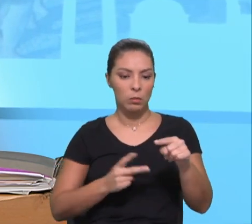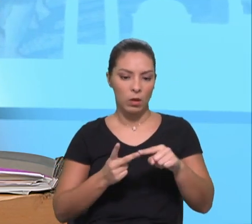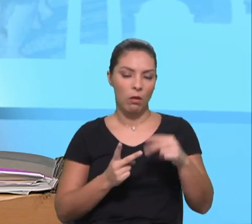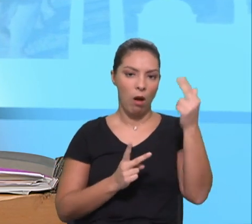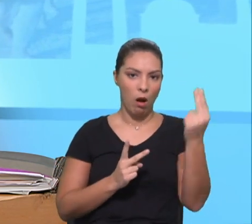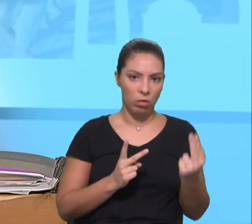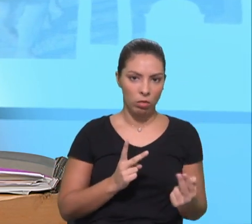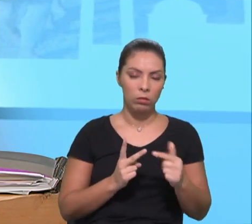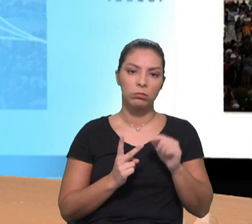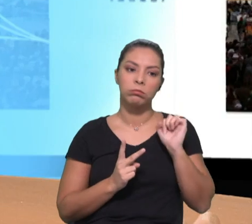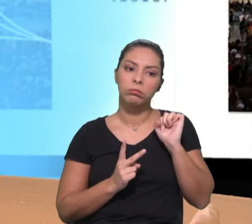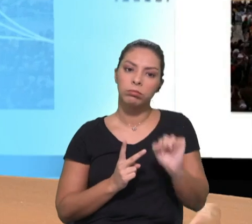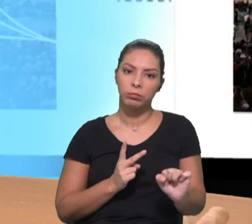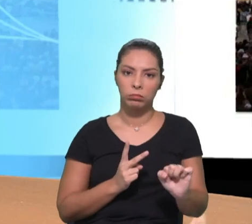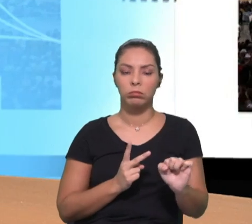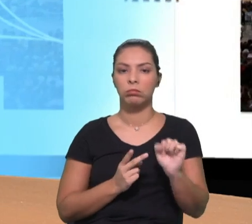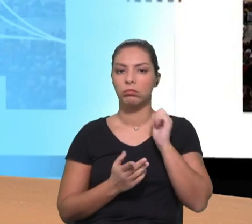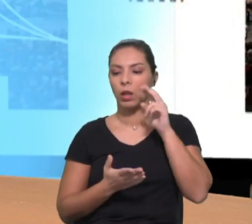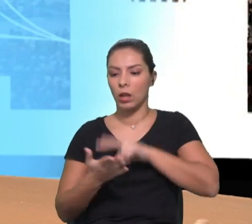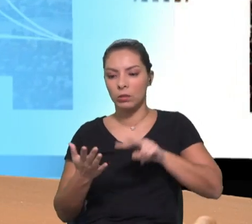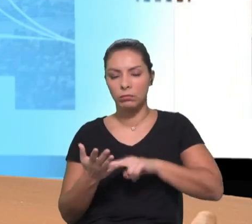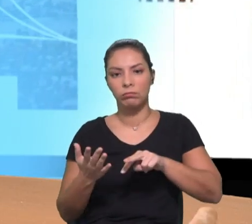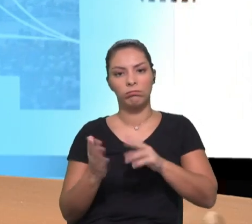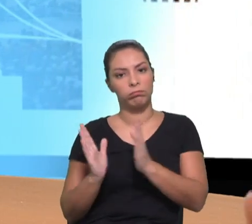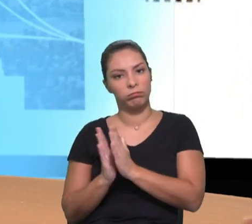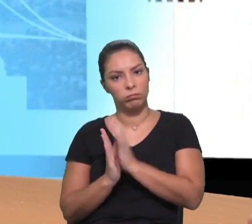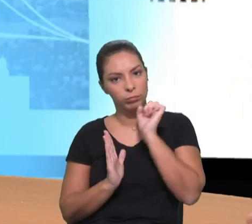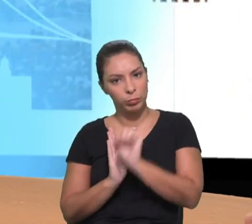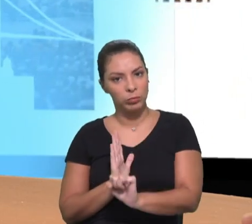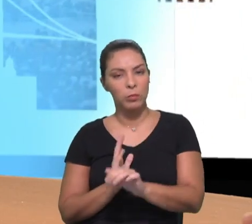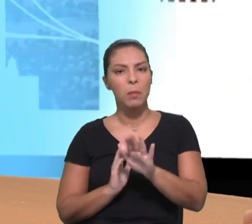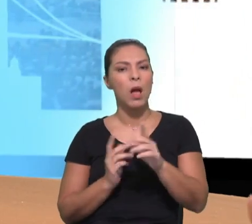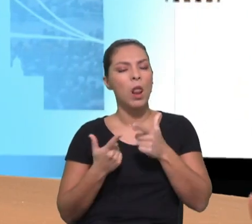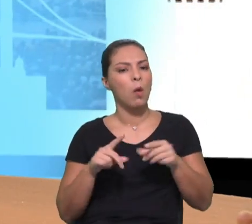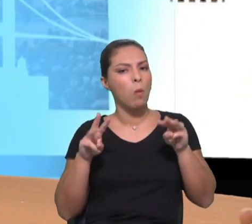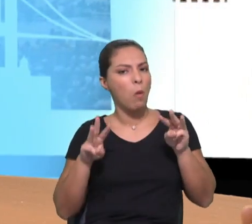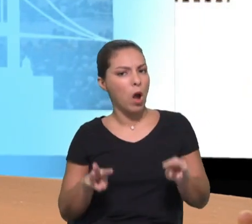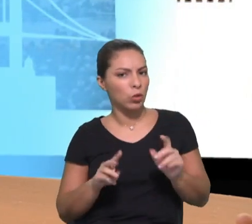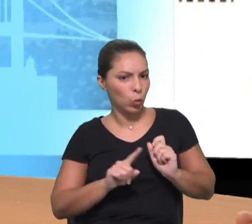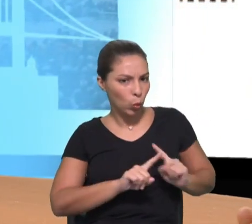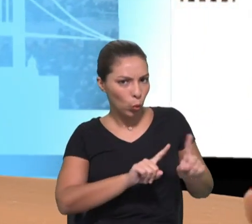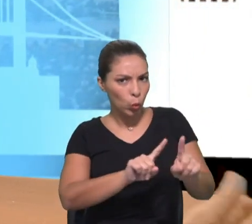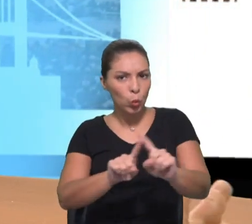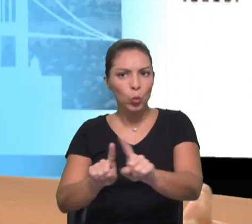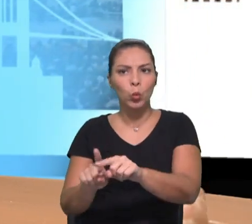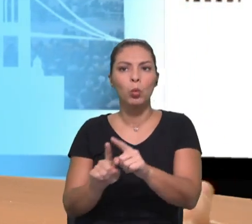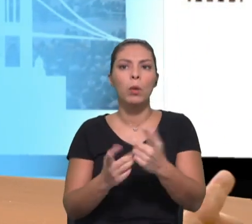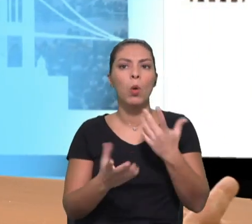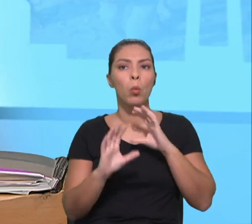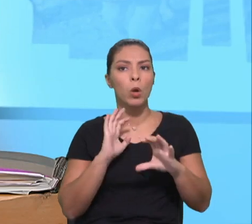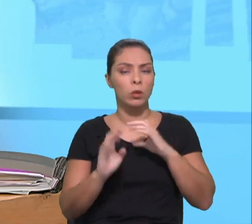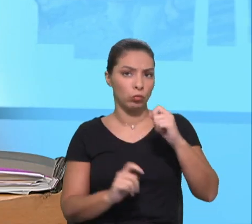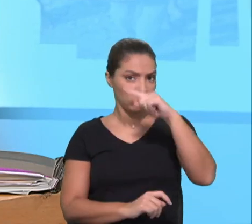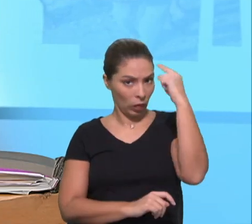para a liturgia e a grande diferença é este para a liturgia. E são linguagens diversas que têm dificuldade em comunicar entre si.